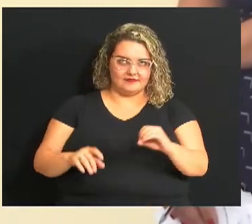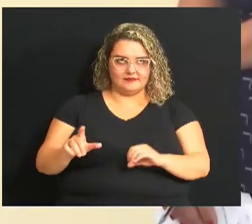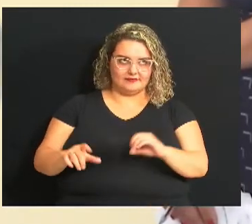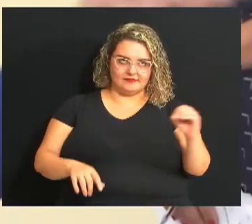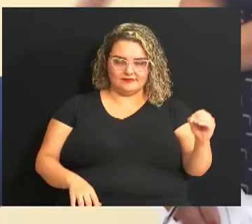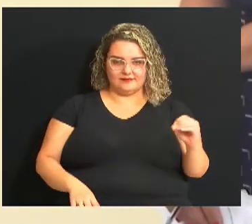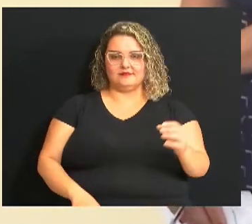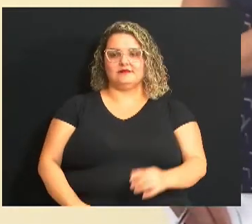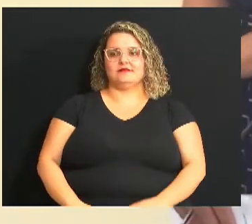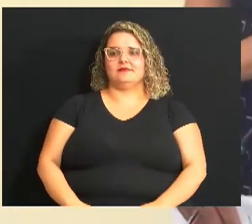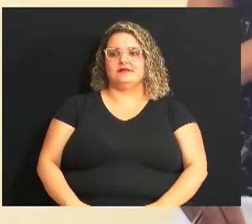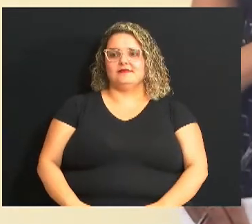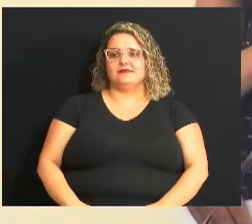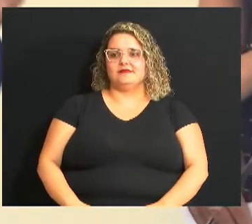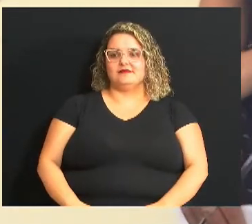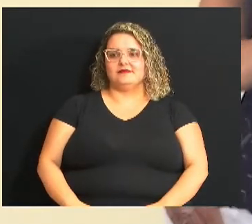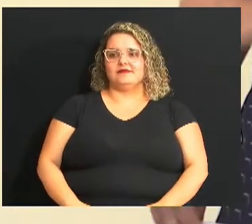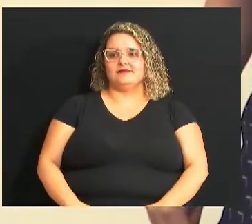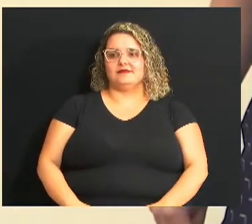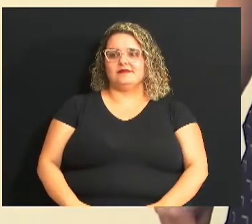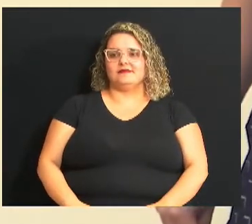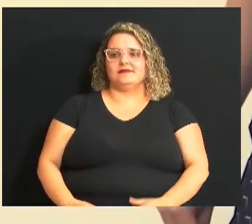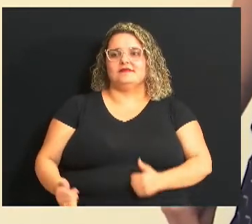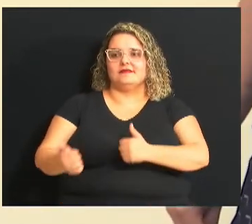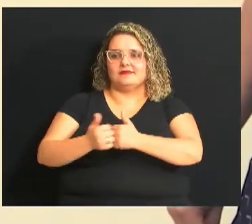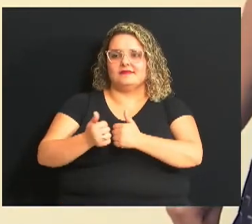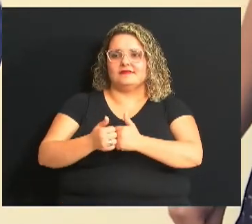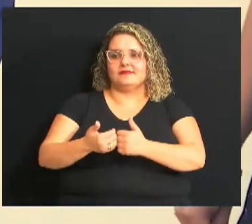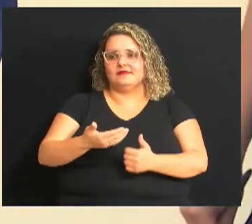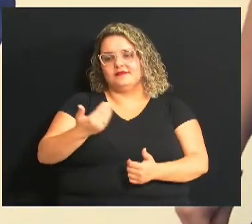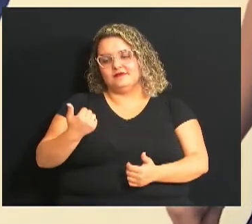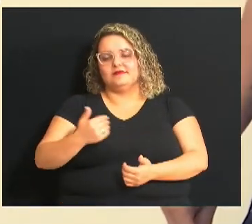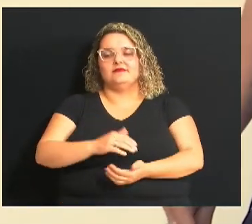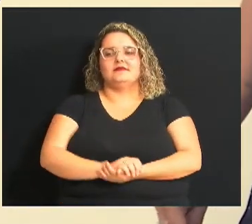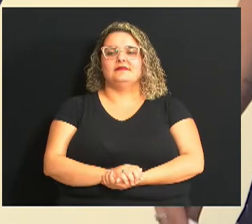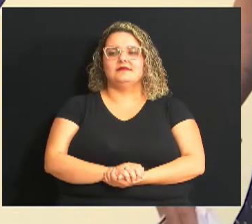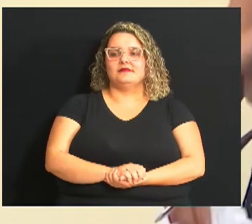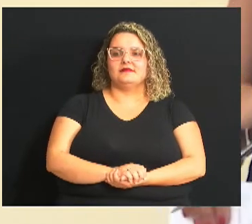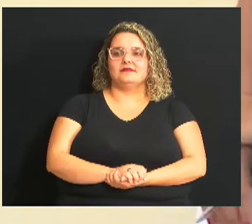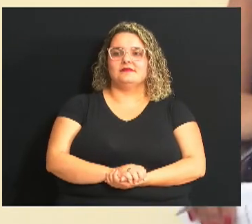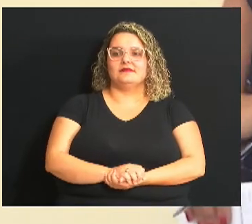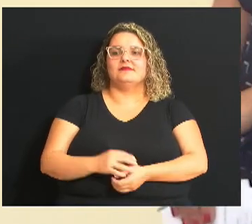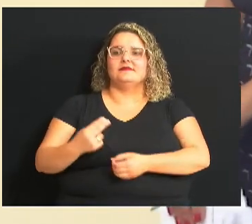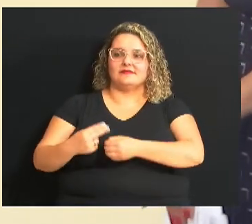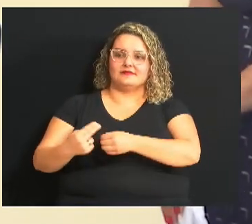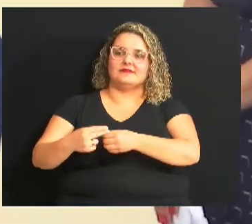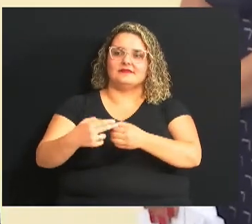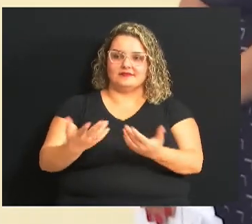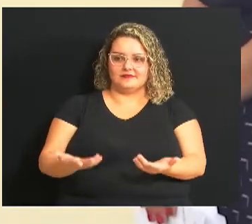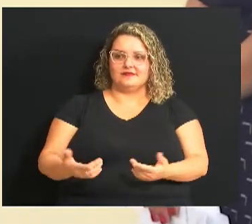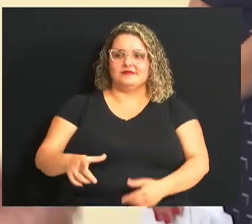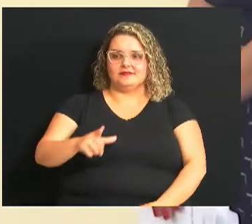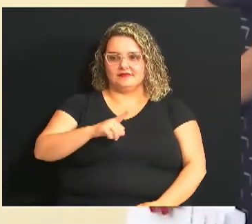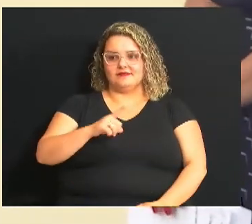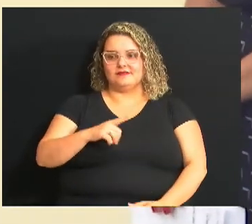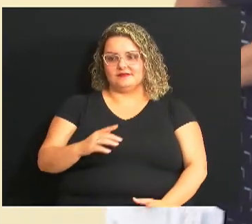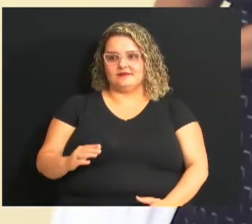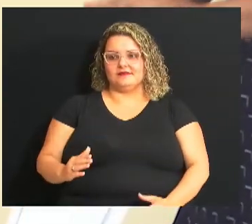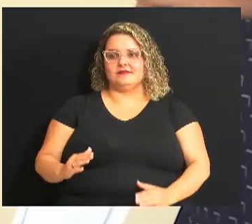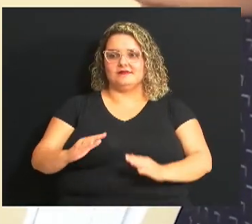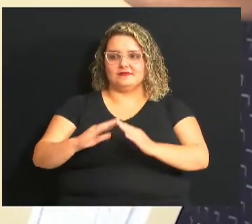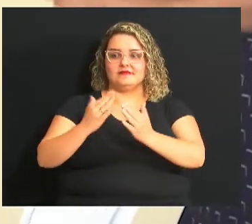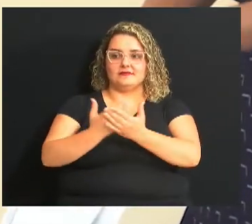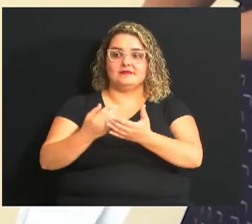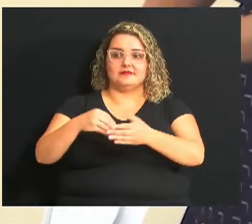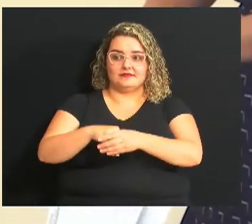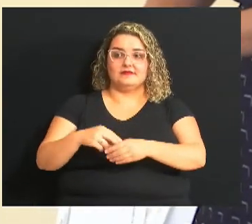está lá agora, né, porque até um tempo estava aqui para o outro lado, e a Unicamp, né, que nós temos uma escola dentro da Unicamp,